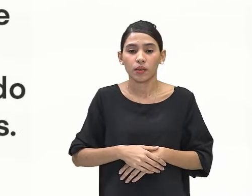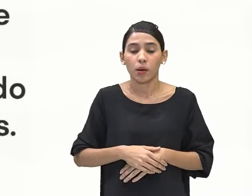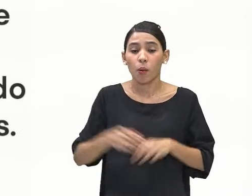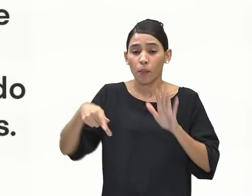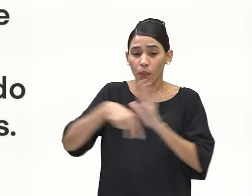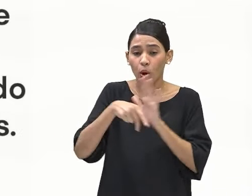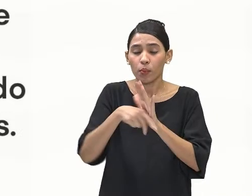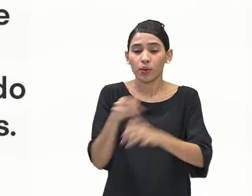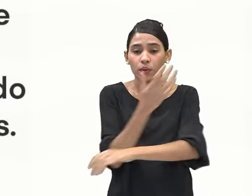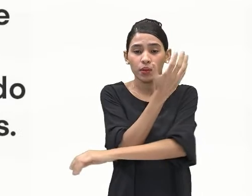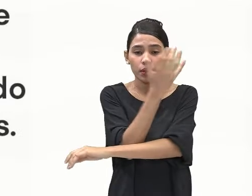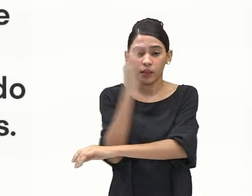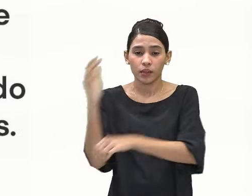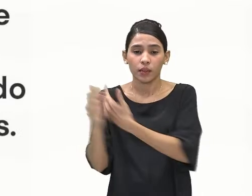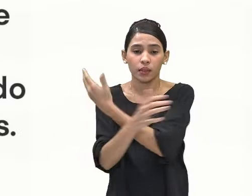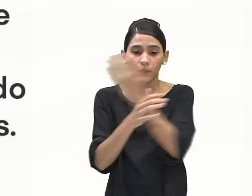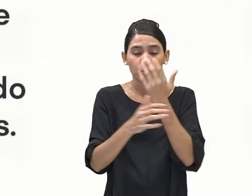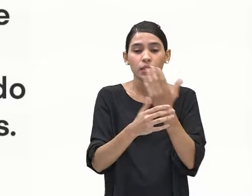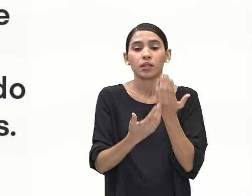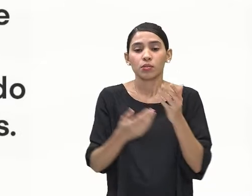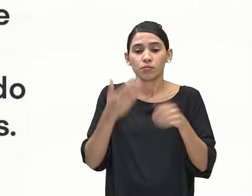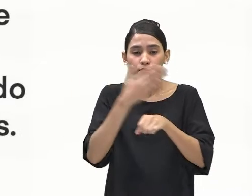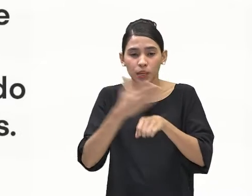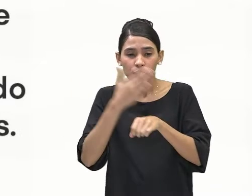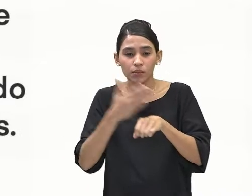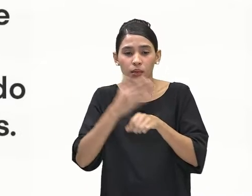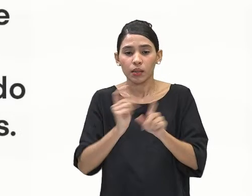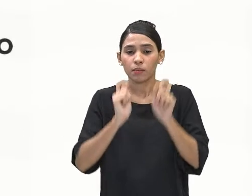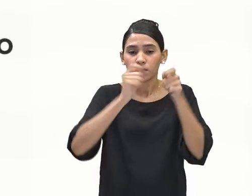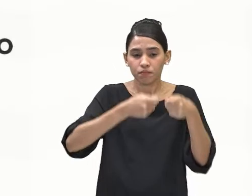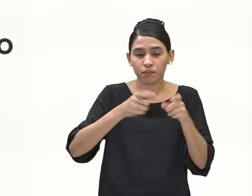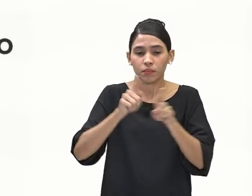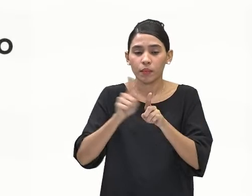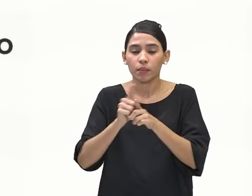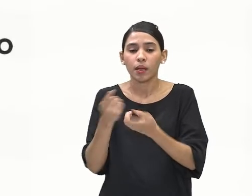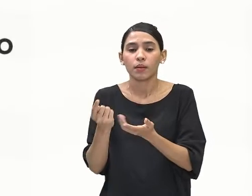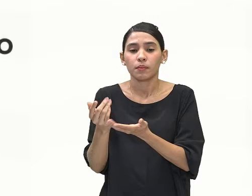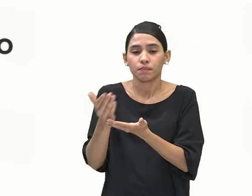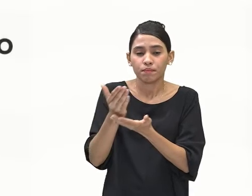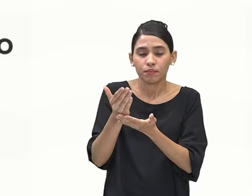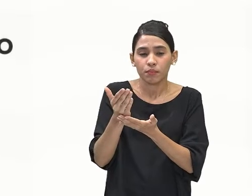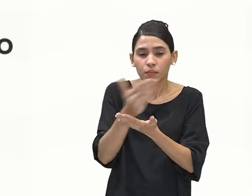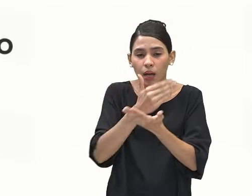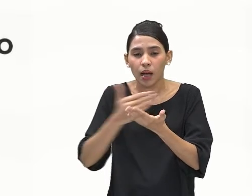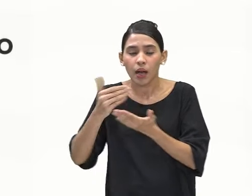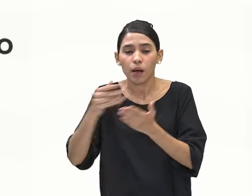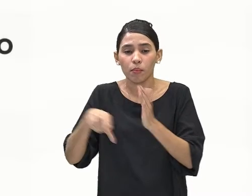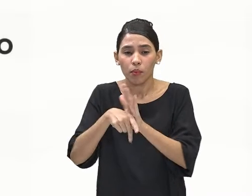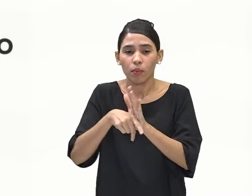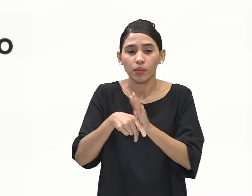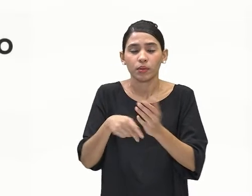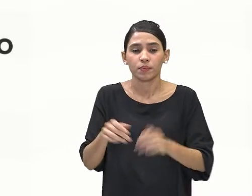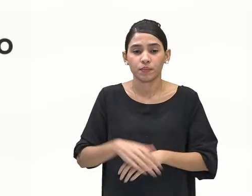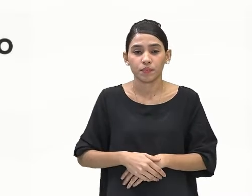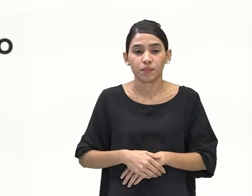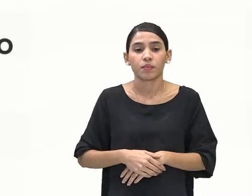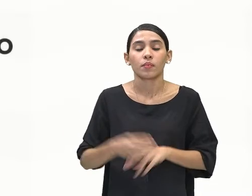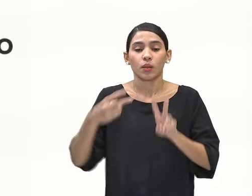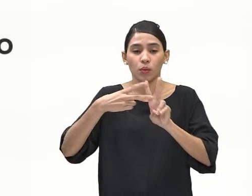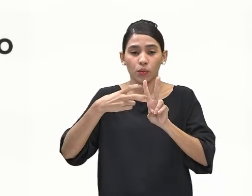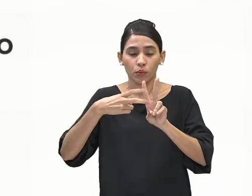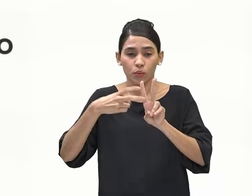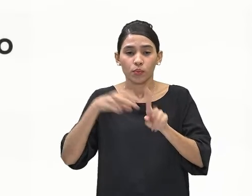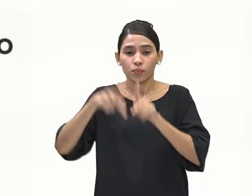pela natureza, praticando então caça, pesca e a colheita. Os indígenas do Brasil sofreram com as epidemias,